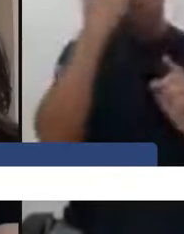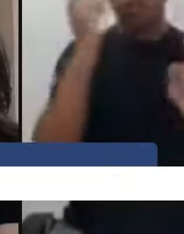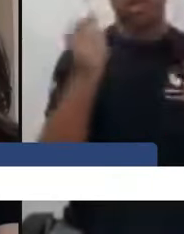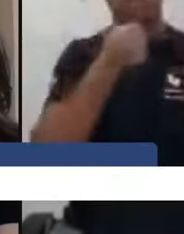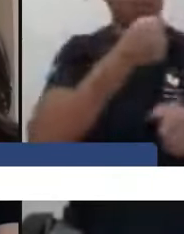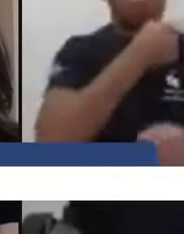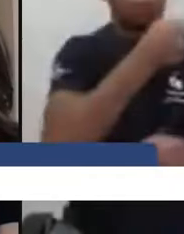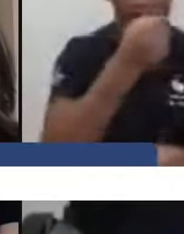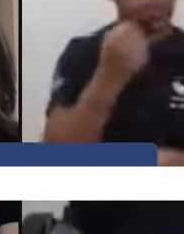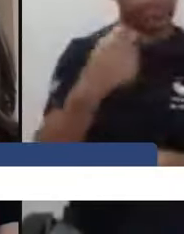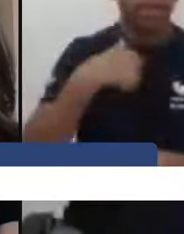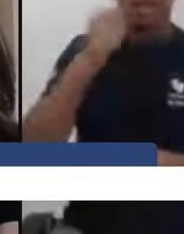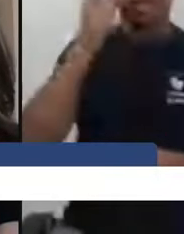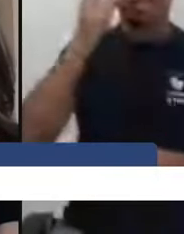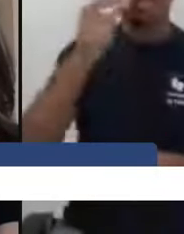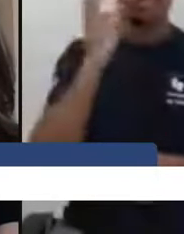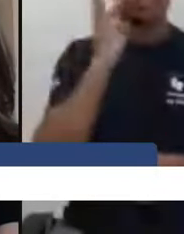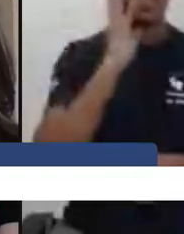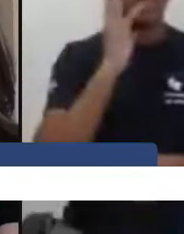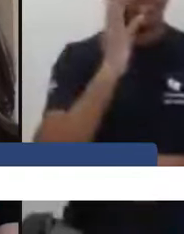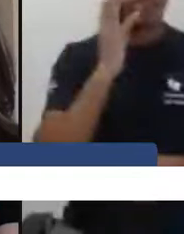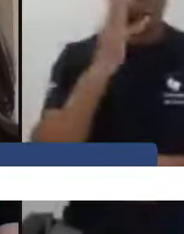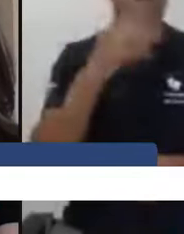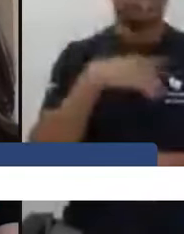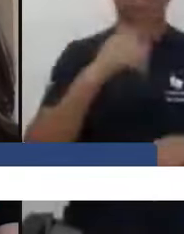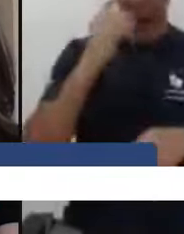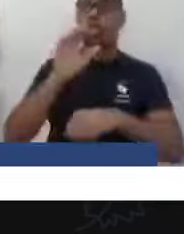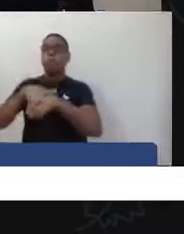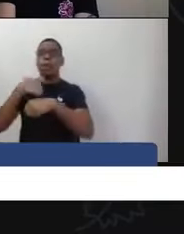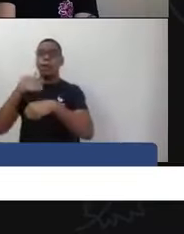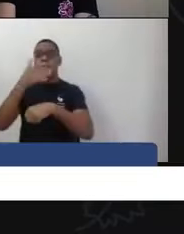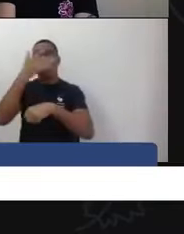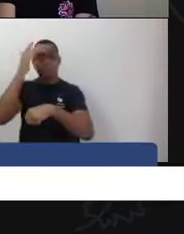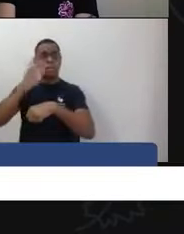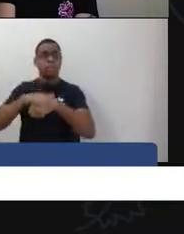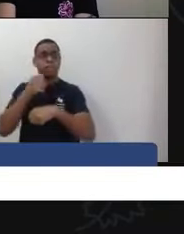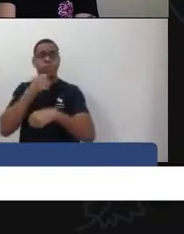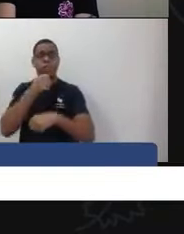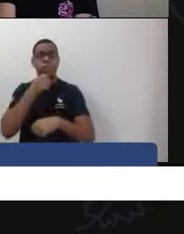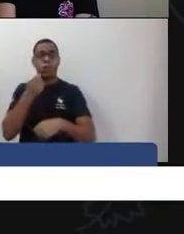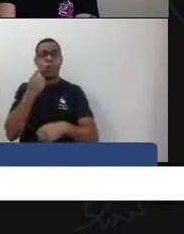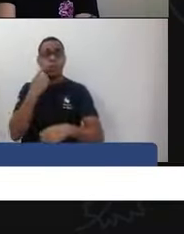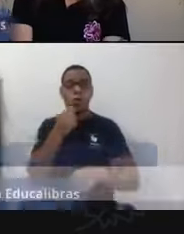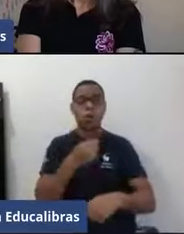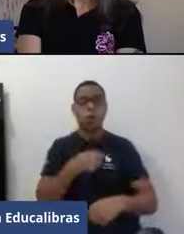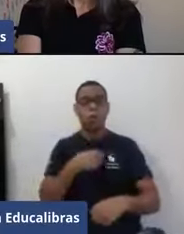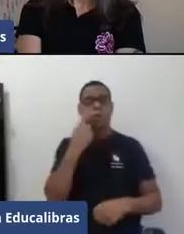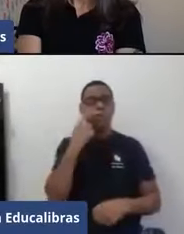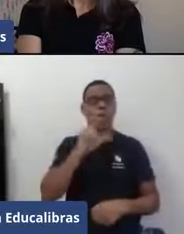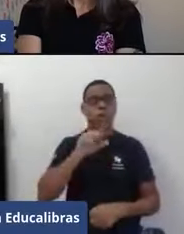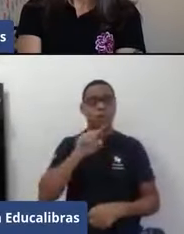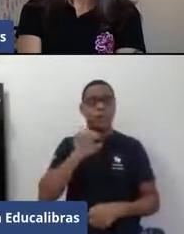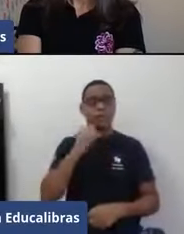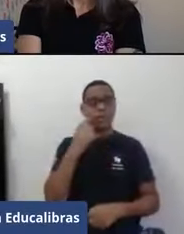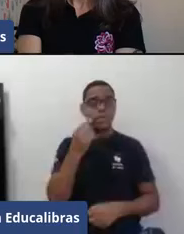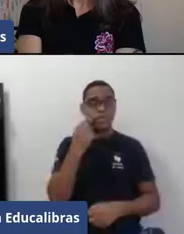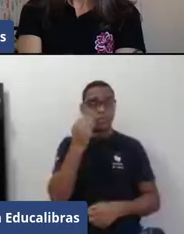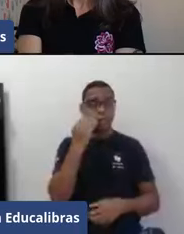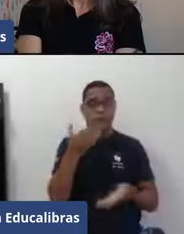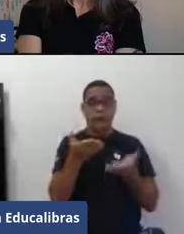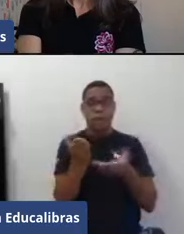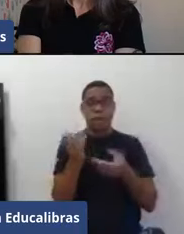achei interessante, eu achei legal botar mais uma pessoa, né, nas nossas lives diárias. Vamos ver se a